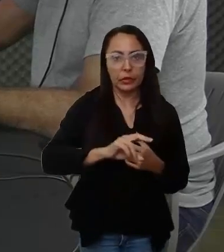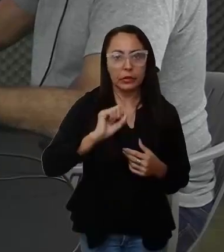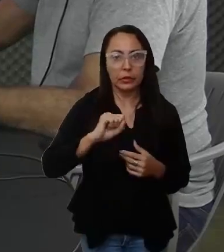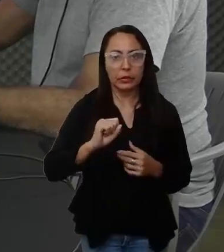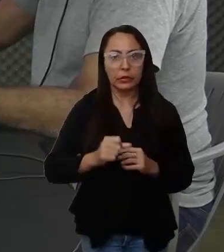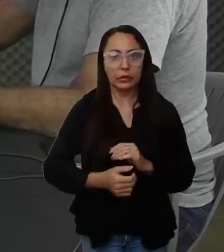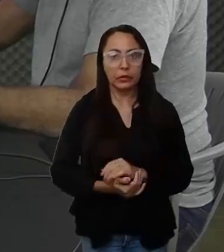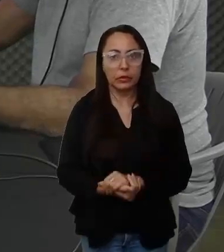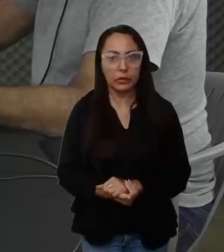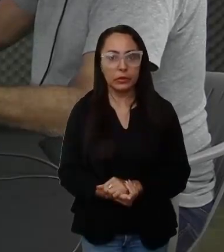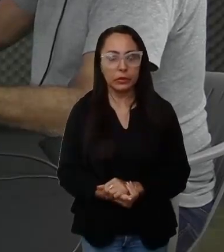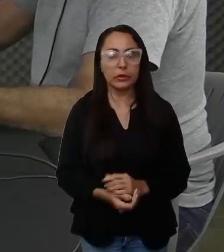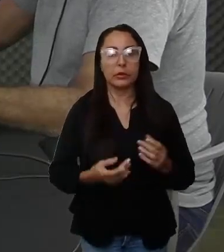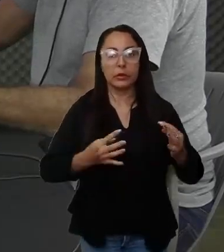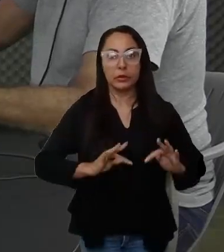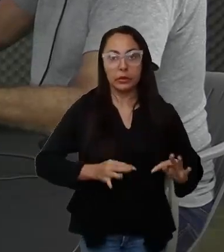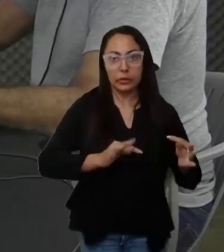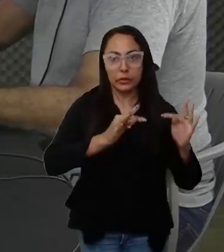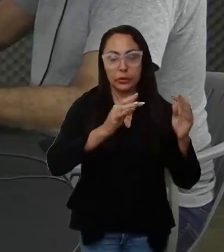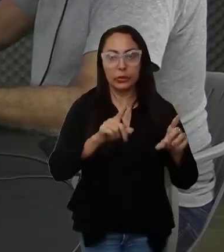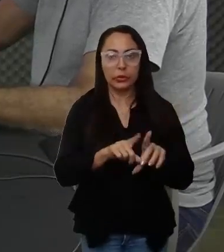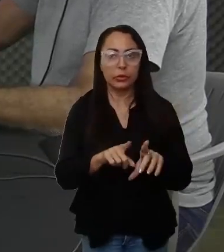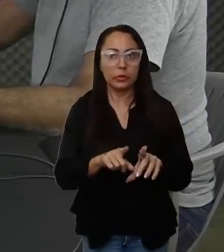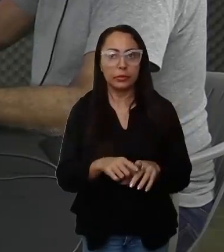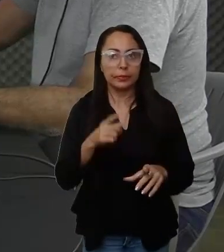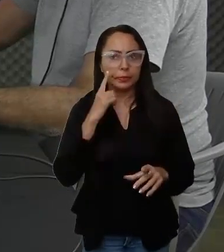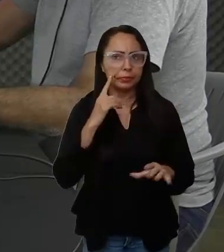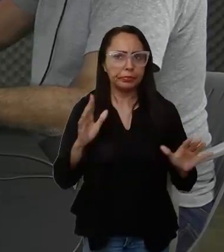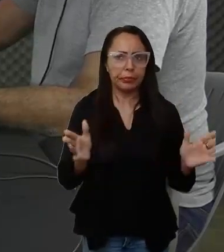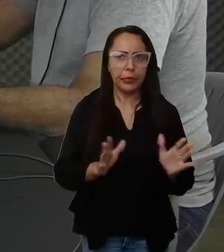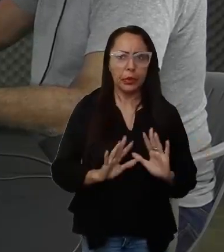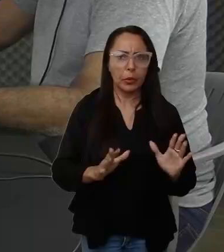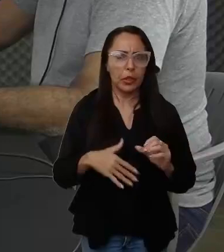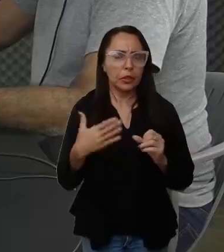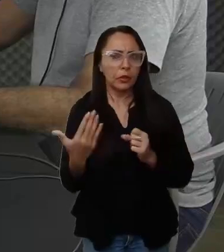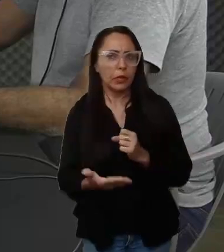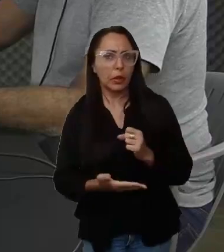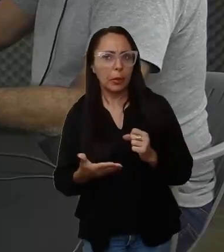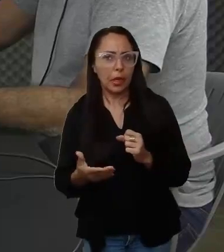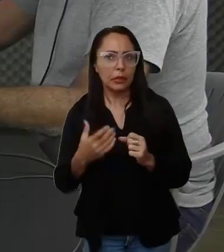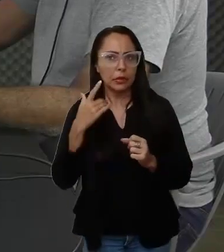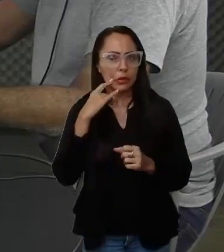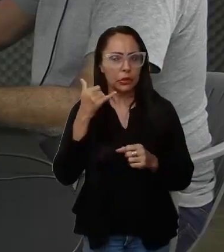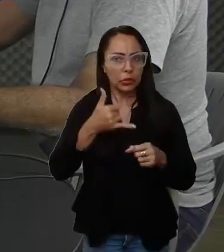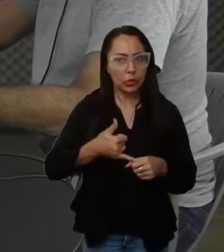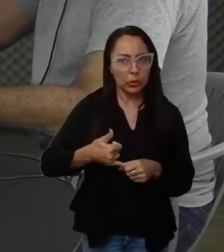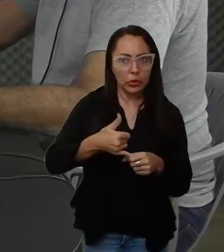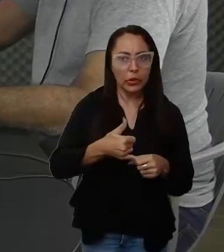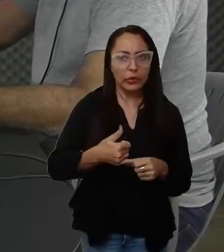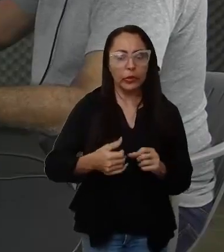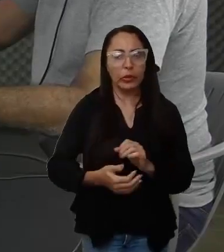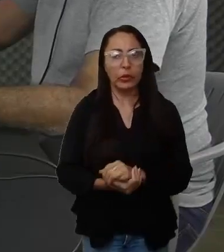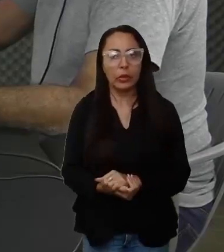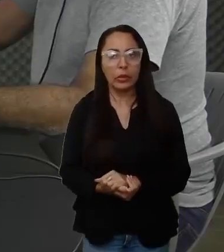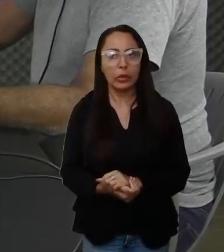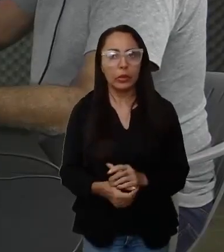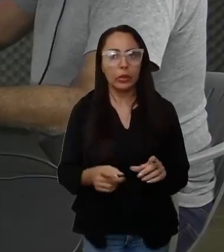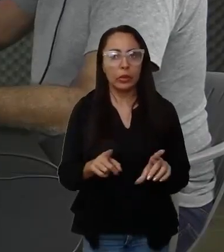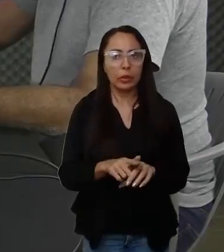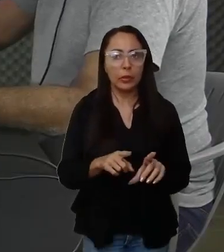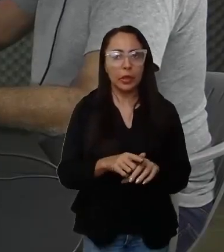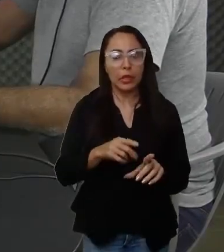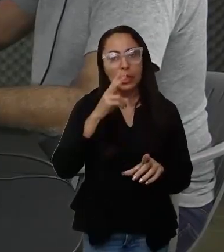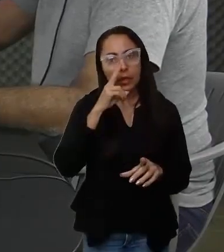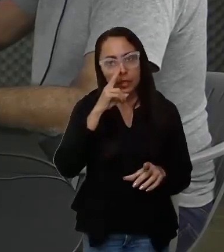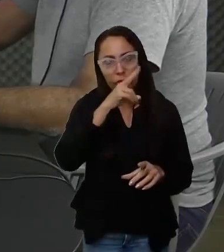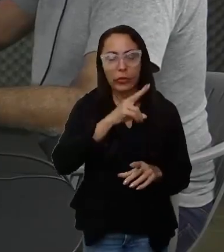em função da tecnologia, equipamentos que não mais são à base de combustível fóssil, mas também com essa força